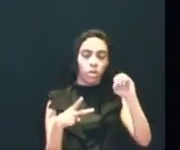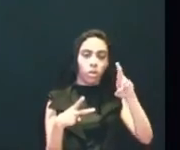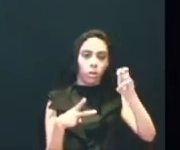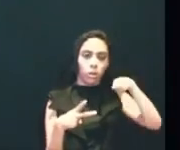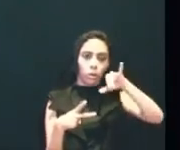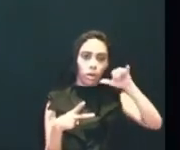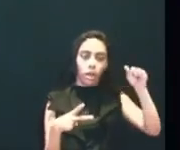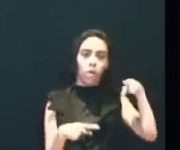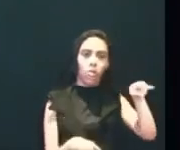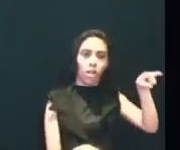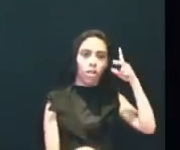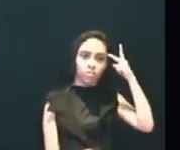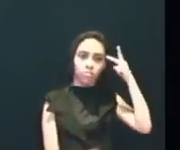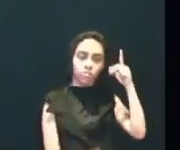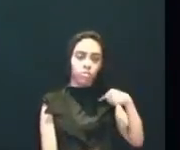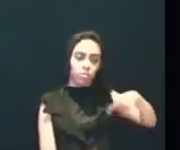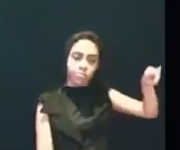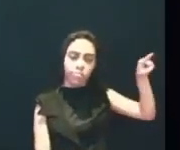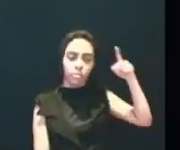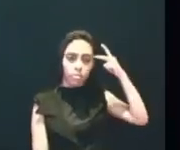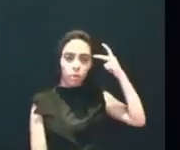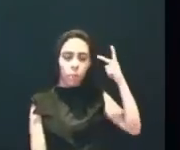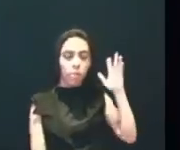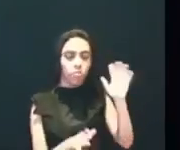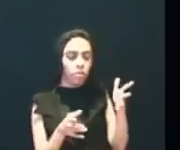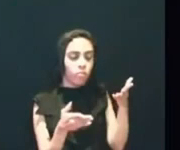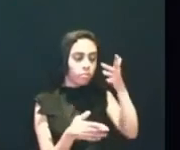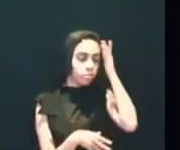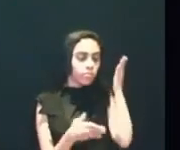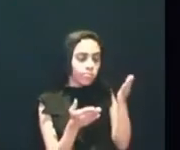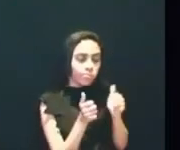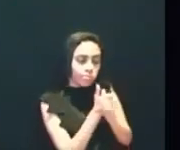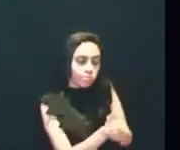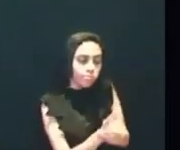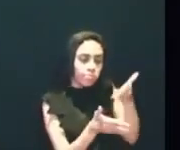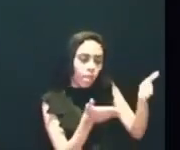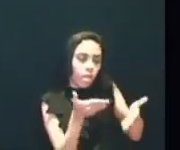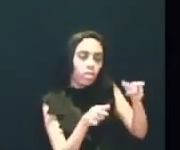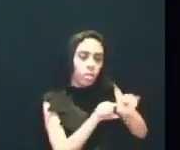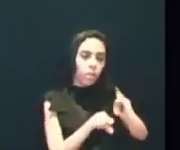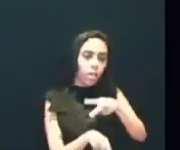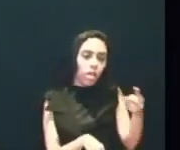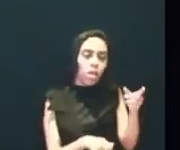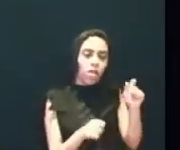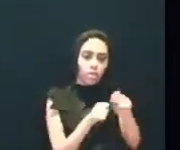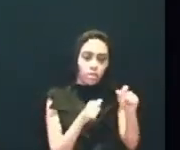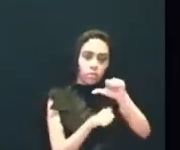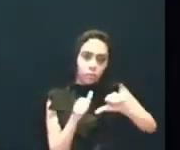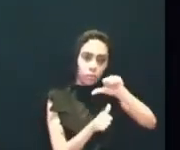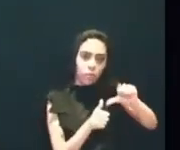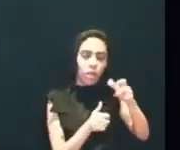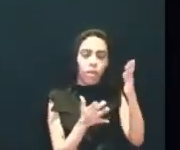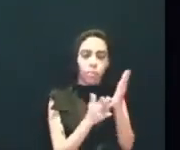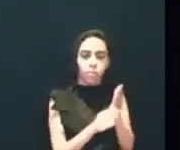estava em São Paulo, que tinham feito transplantes há bastante tempo, né, a época em que se fazia transplante em bastante quantidade para os pacientes com leucemia